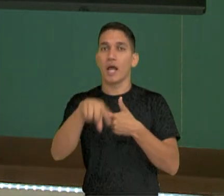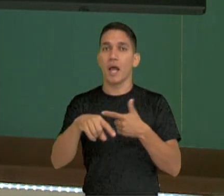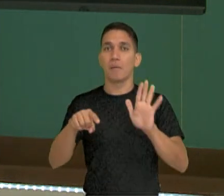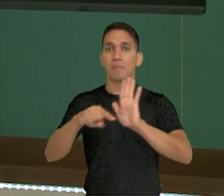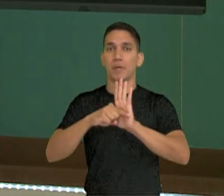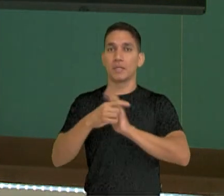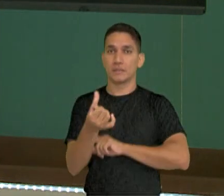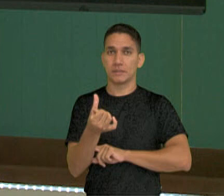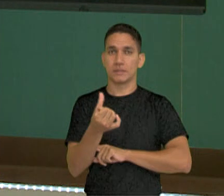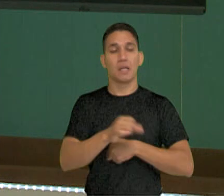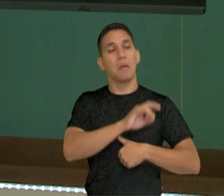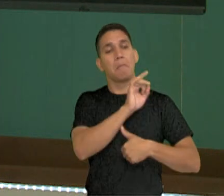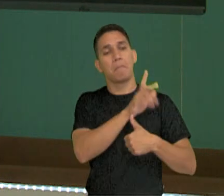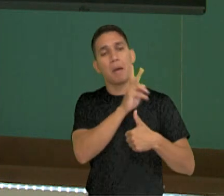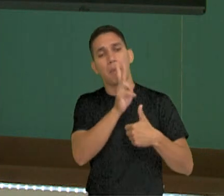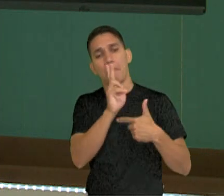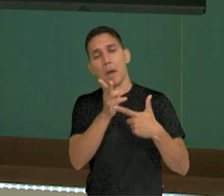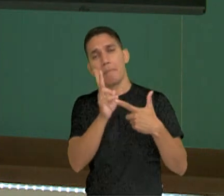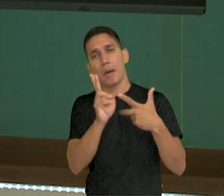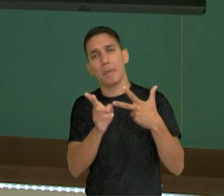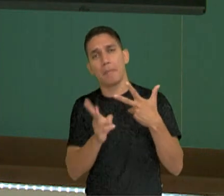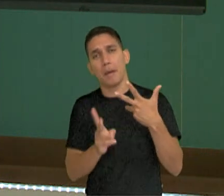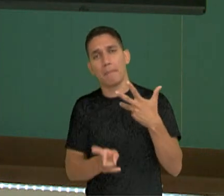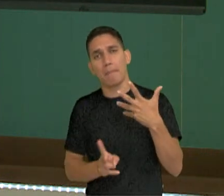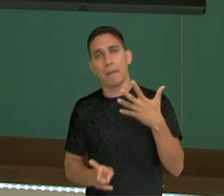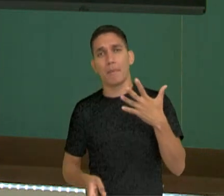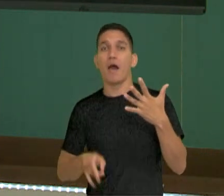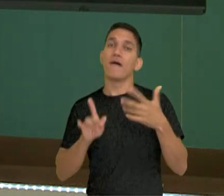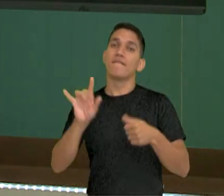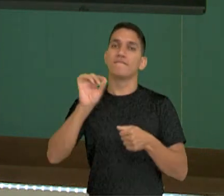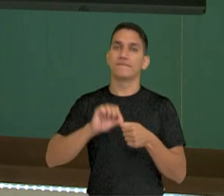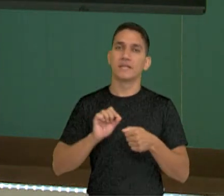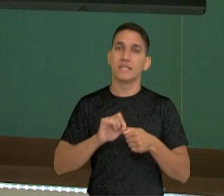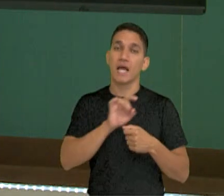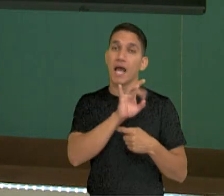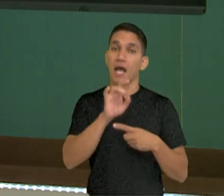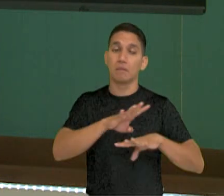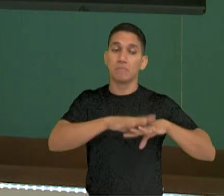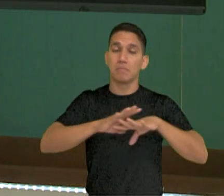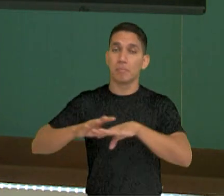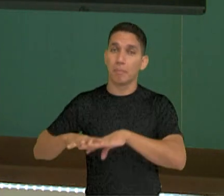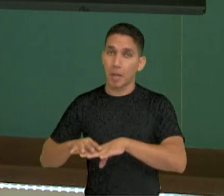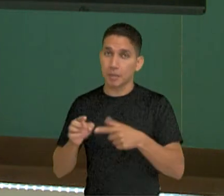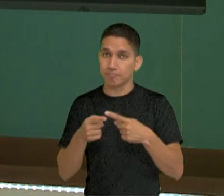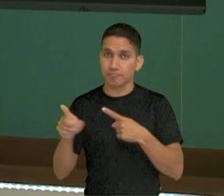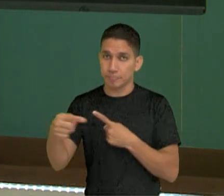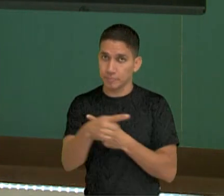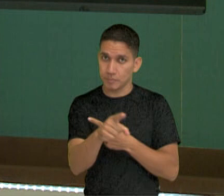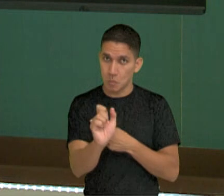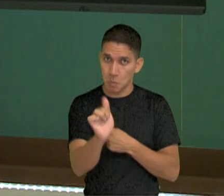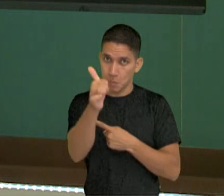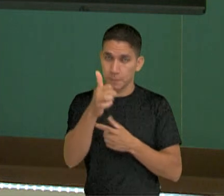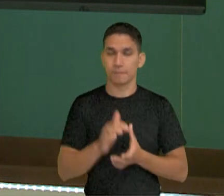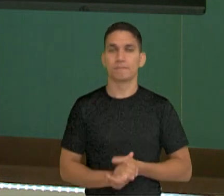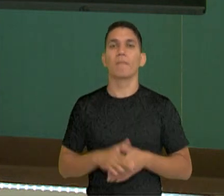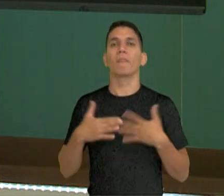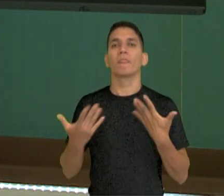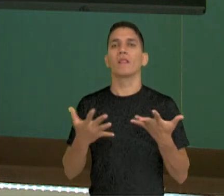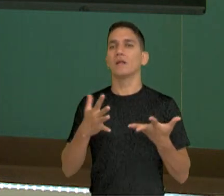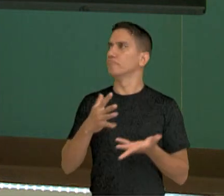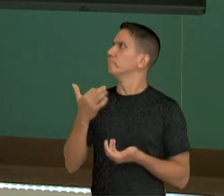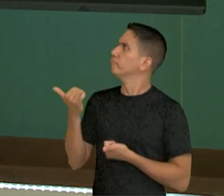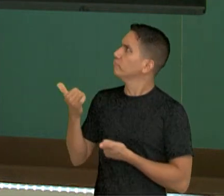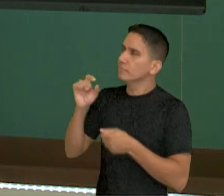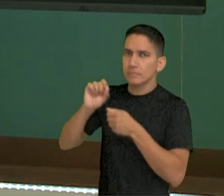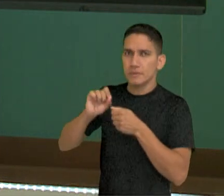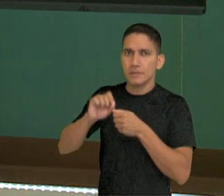E assim sucessivamente vamos calcular cada um dos desvios. Tranquilo? Agora, para obter o